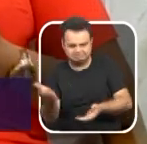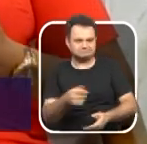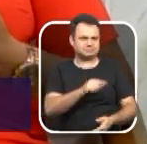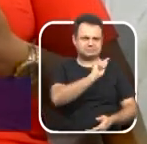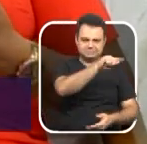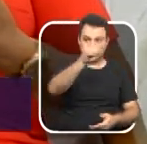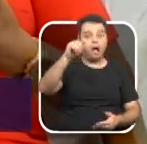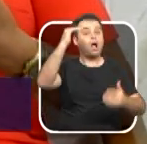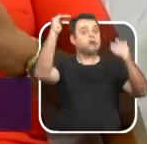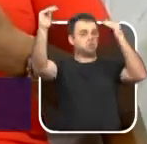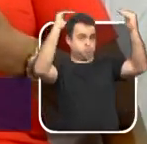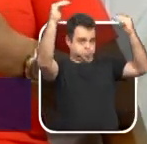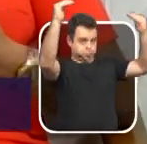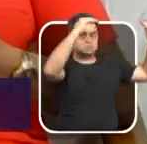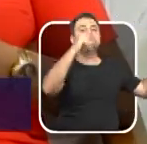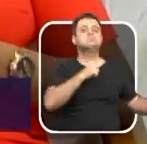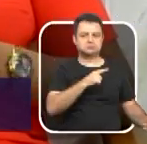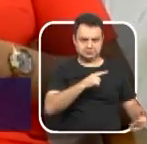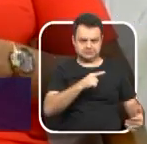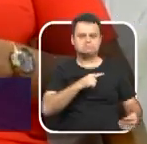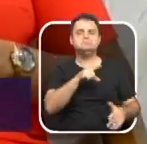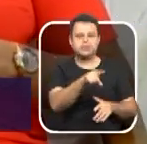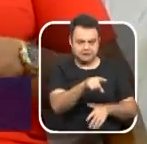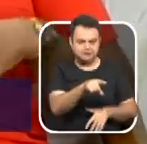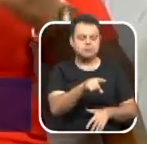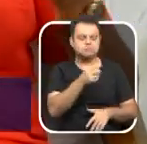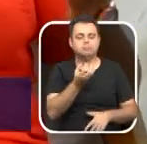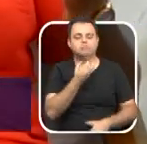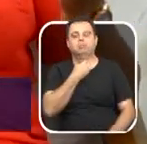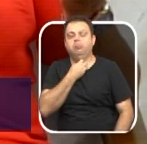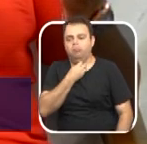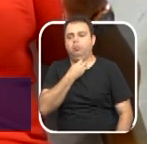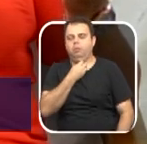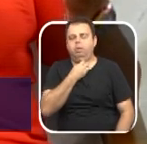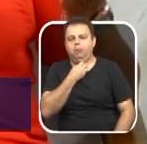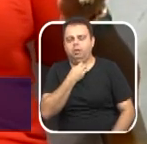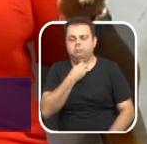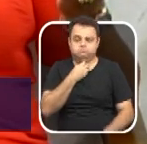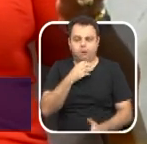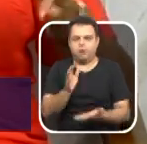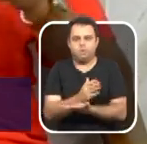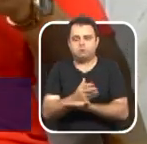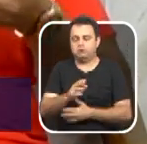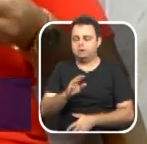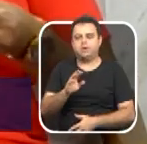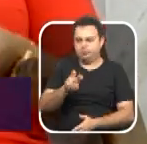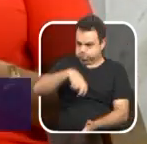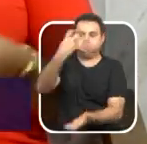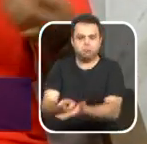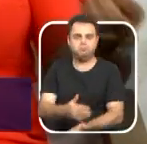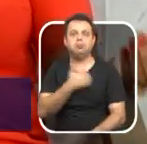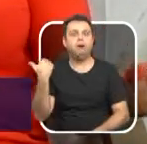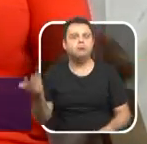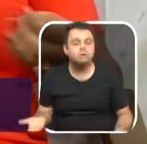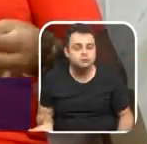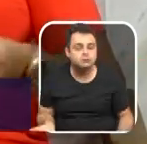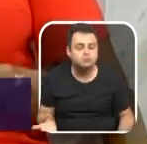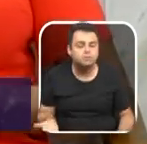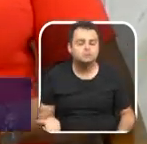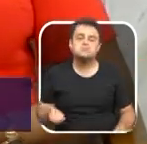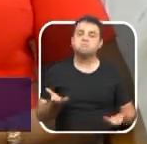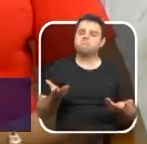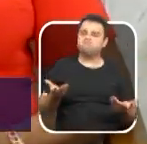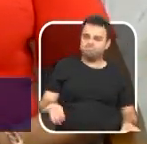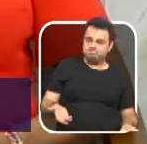pessoas que vêm a morrer, vai a óbito. E os casos que deram certo são poucos que aparecem na TV e os que não deu tempo do socorro